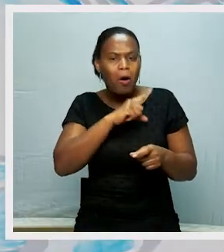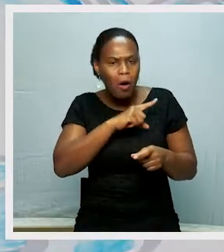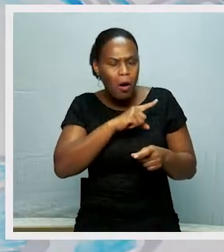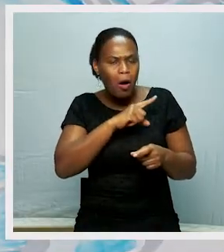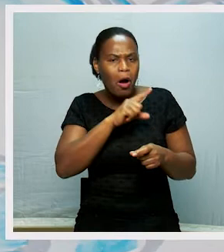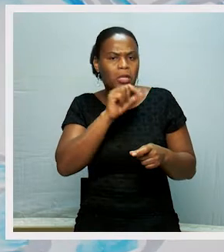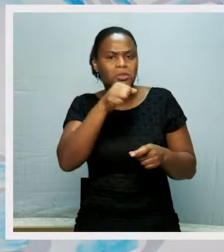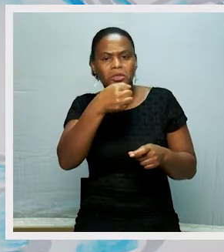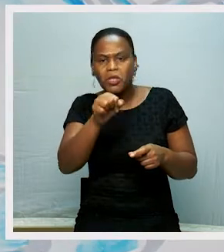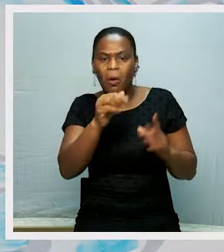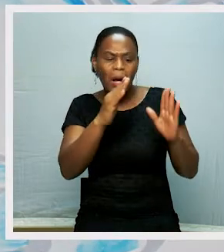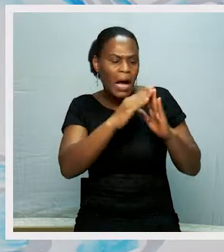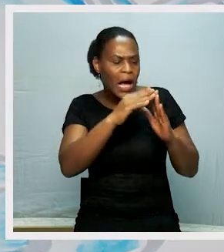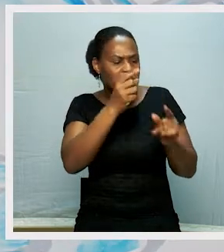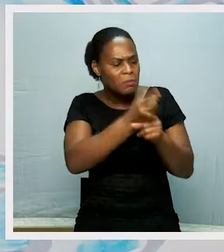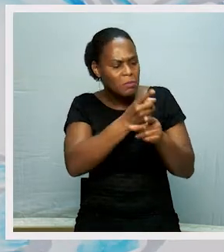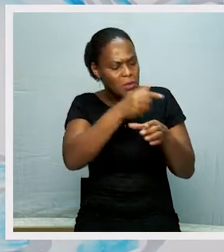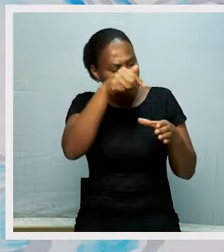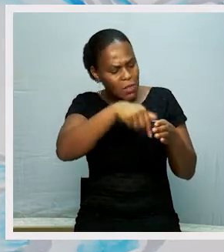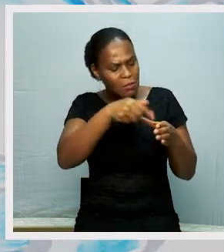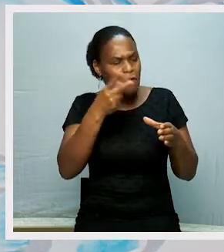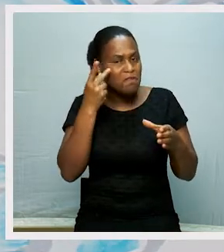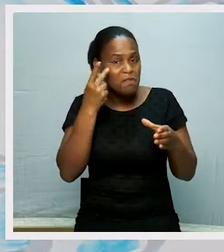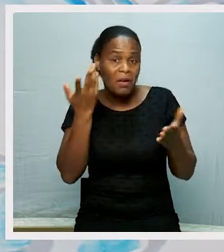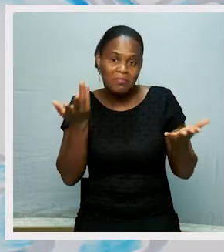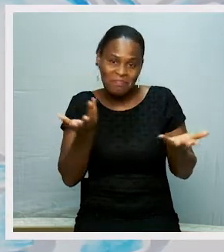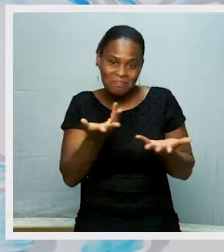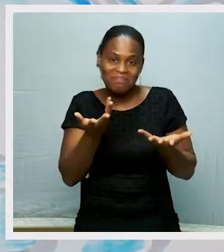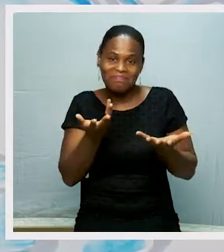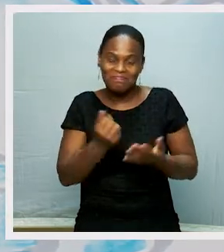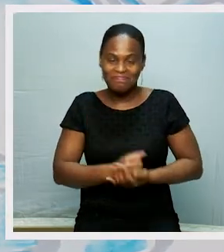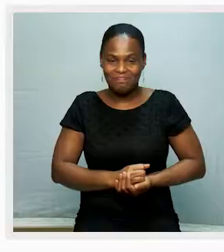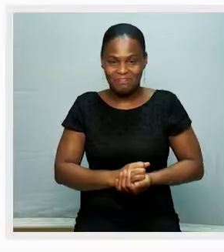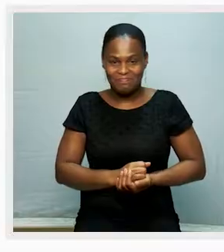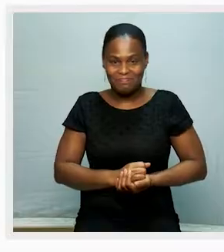pode ou não viver dentro da mesma casa.